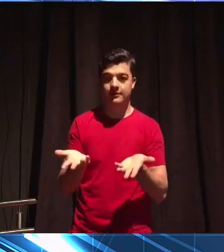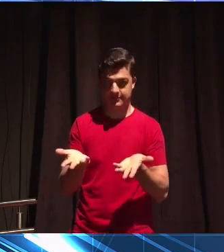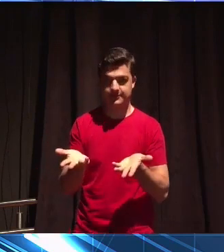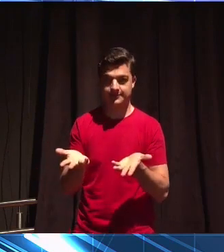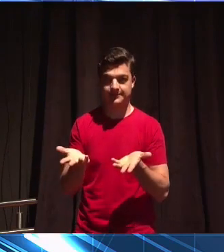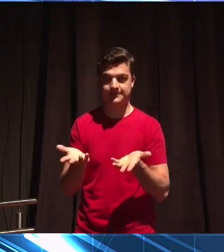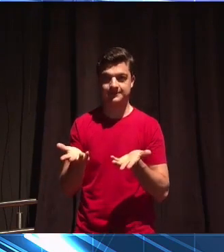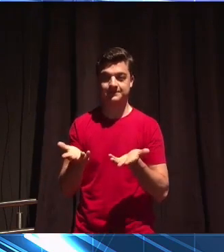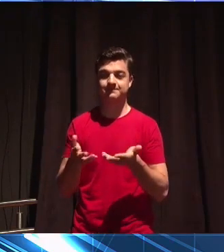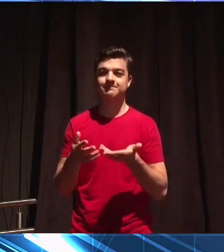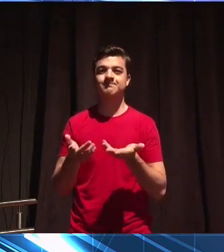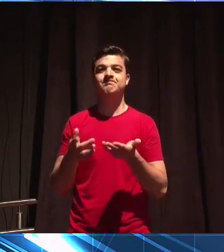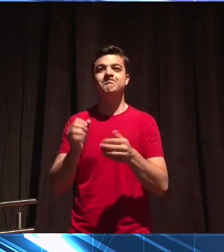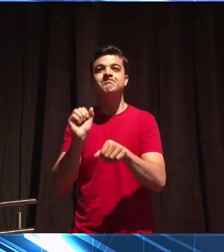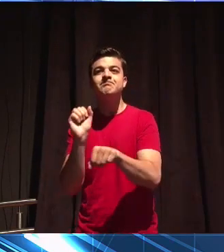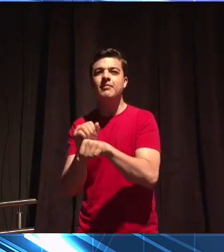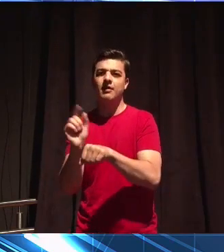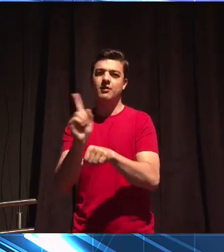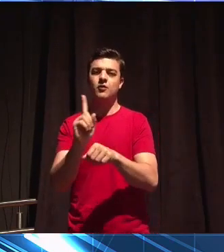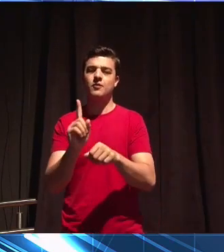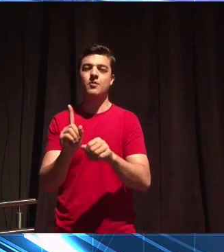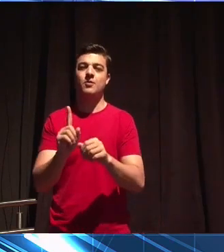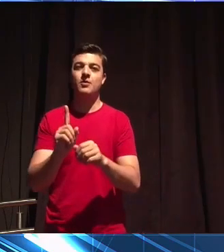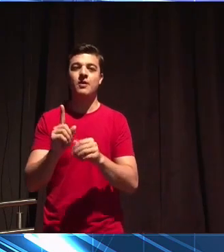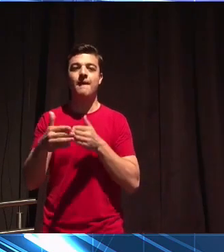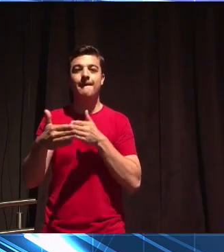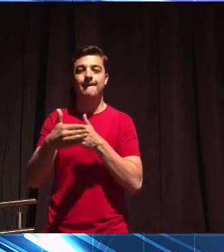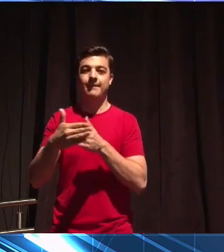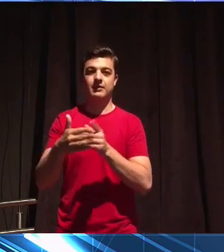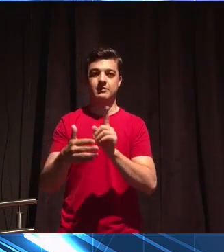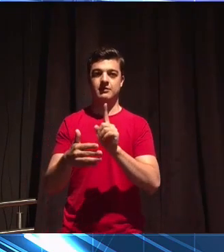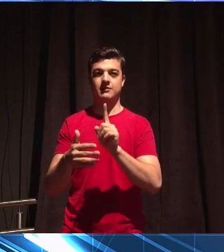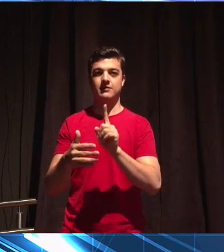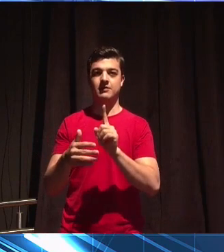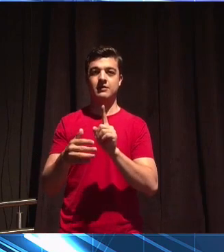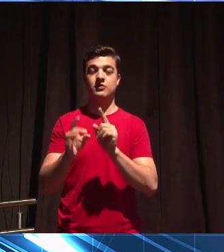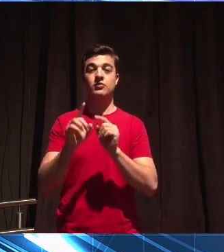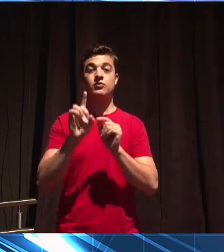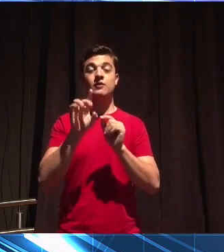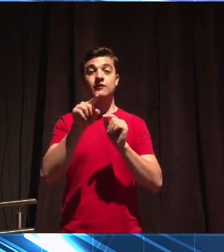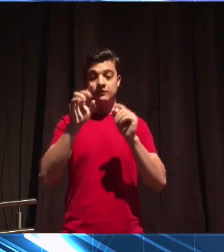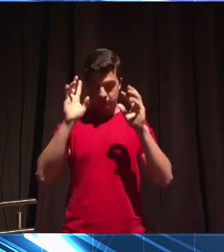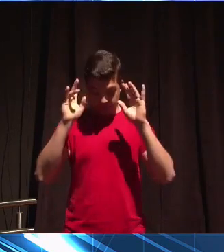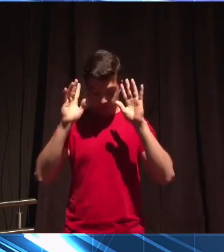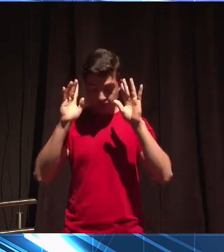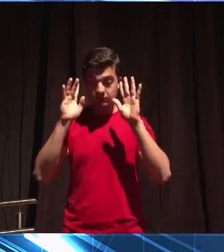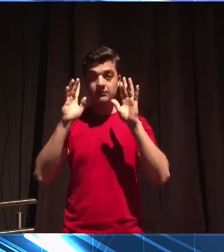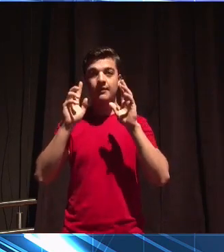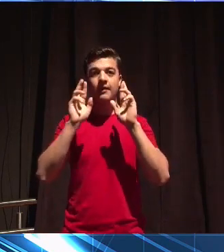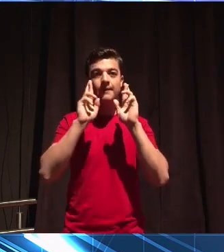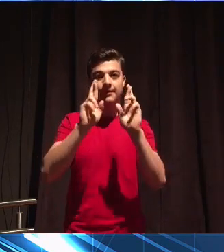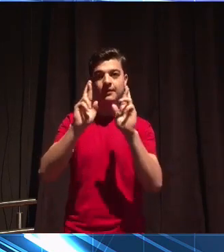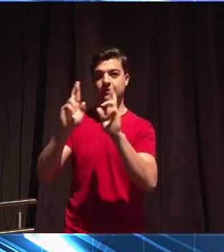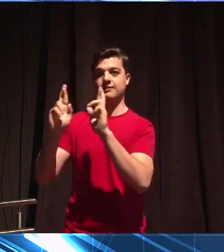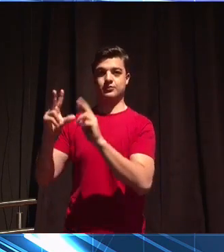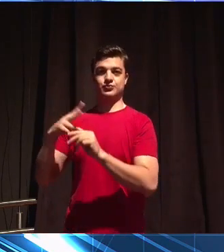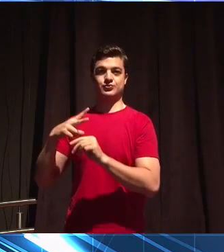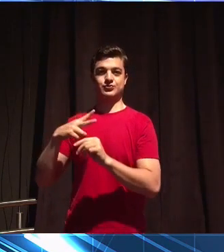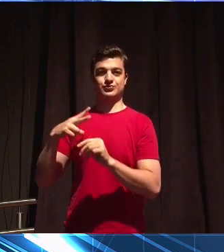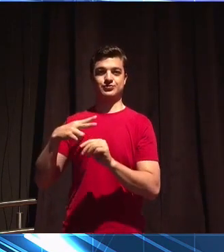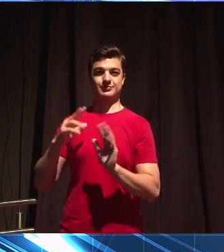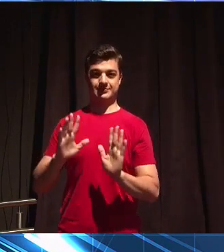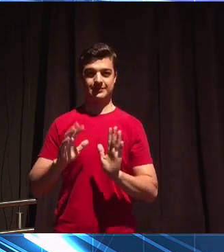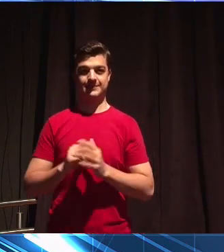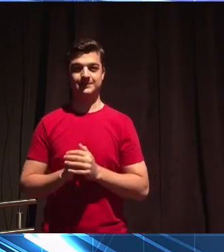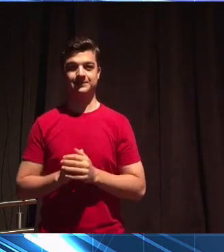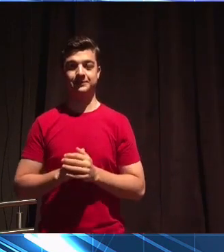impedir um desenvolvimento, nunca impedir uma inovação. É simplesmente fazer a inovação da maneira mais respeitosa possível. Mas a gente pode já pensar, às